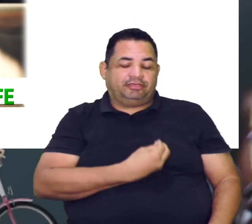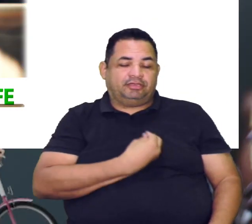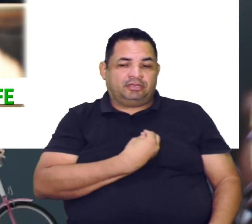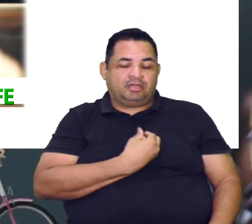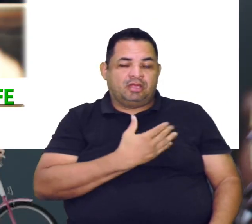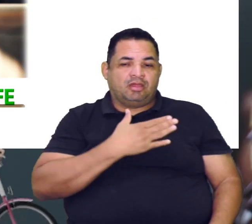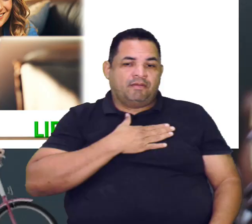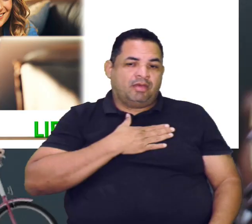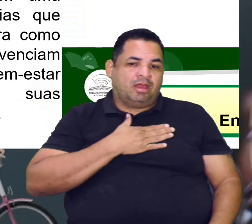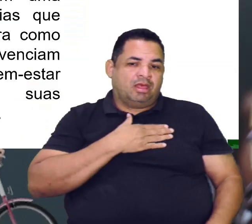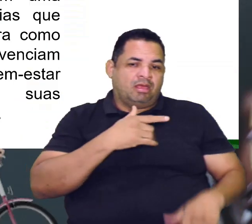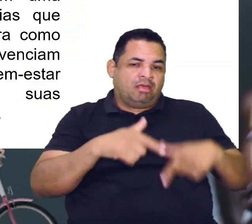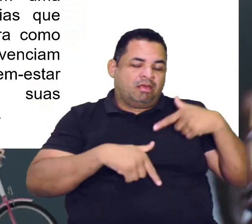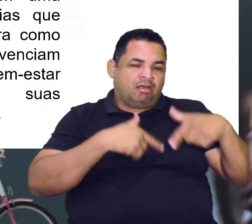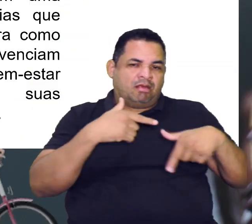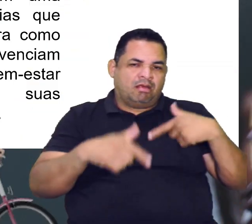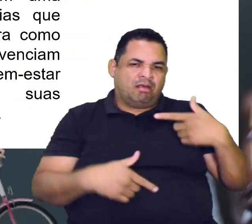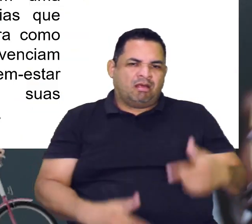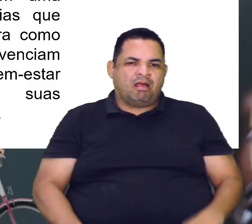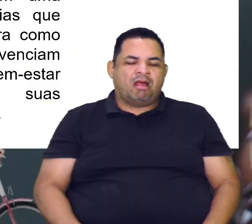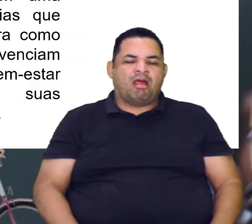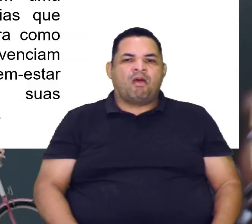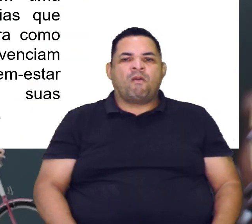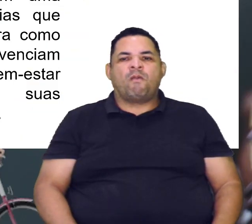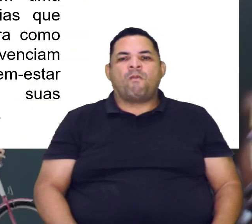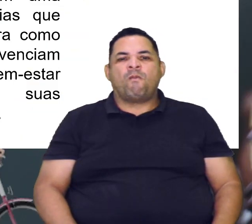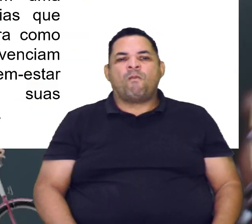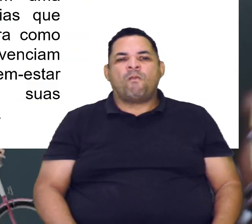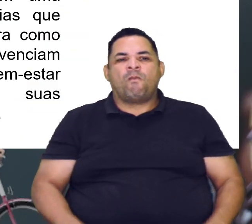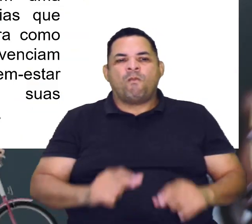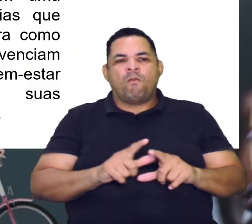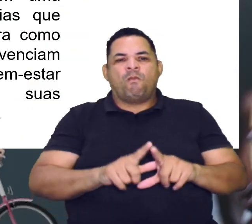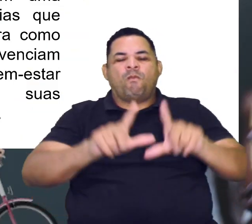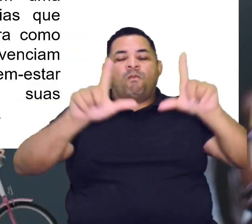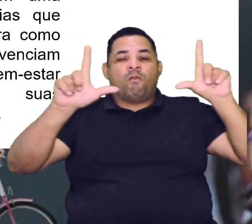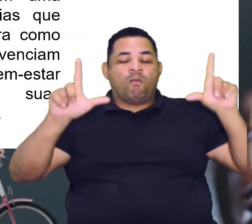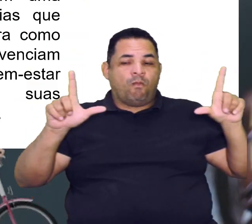isso, certo? O que eu poderia observar? Vou pedir aqui para o